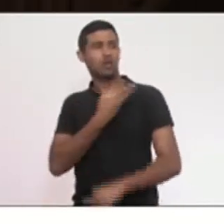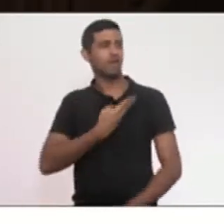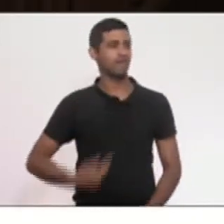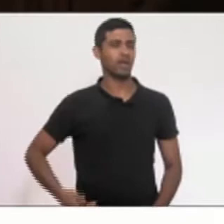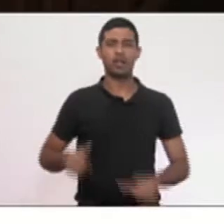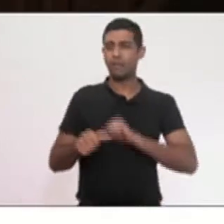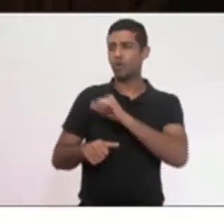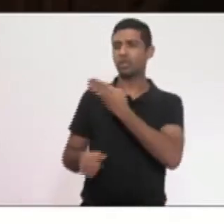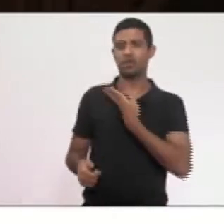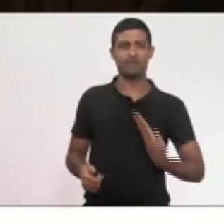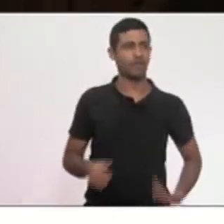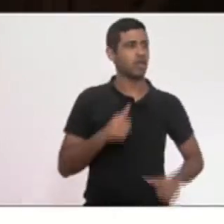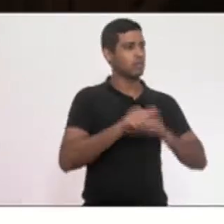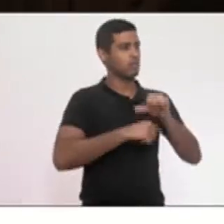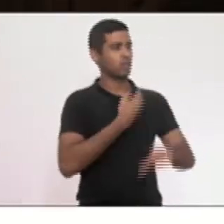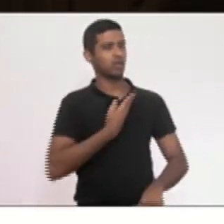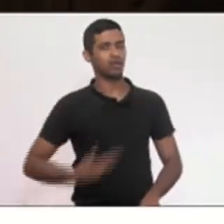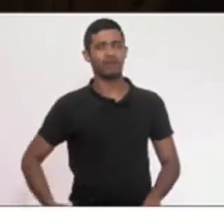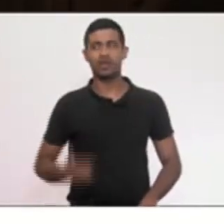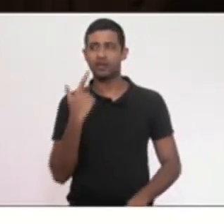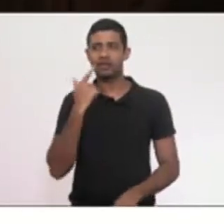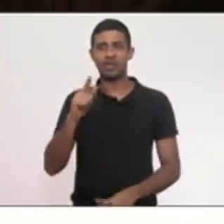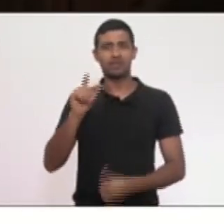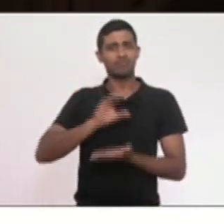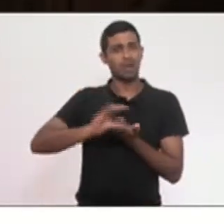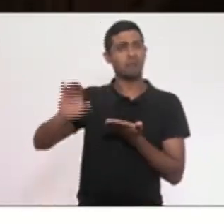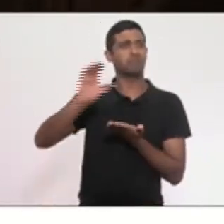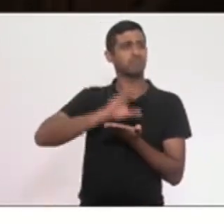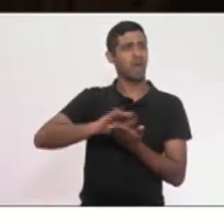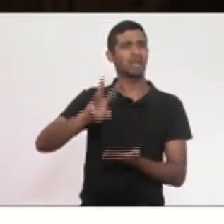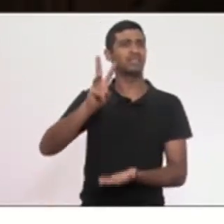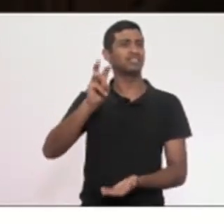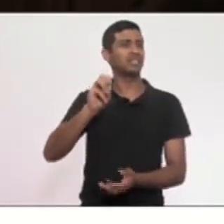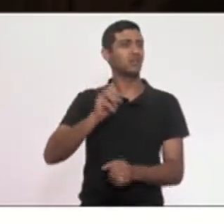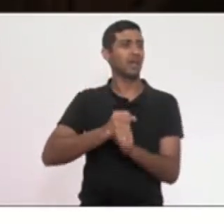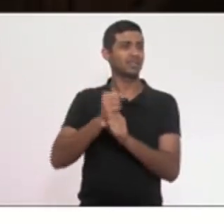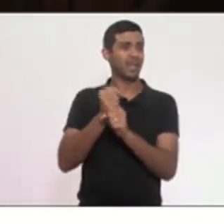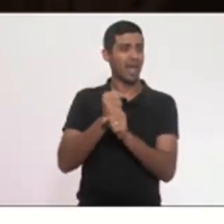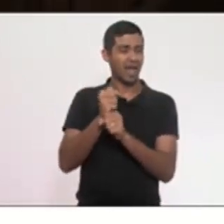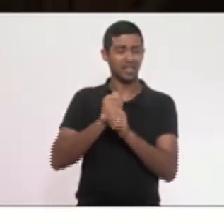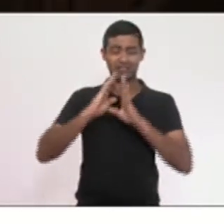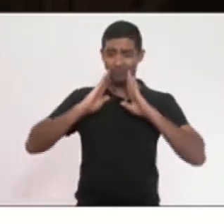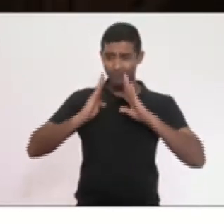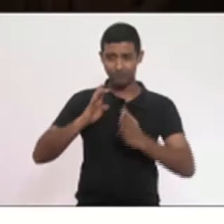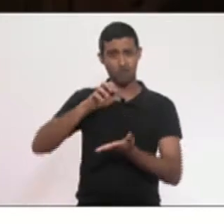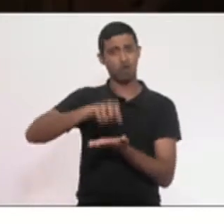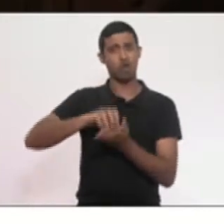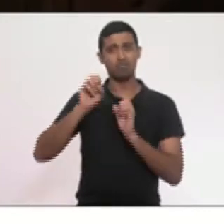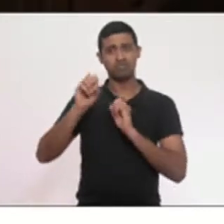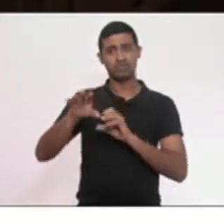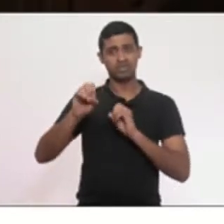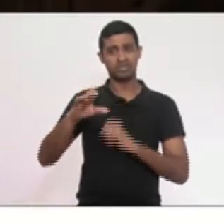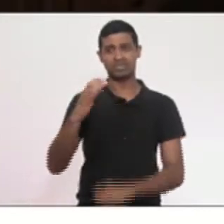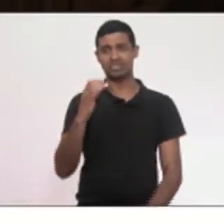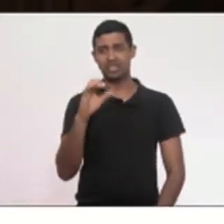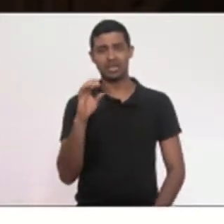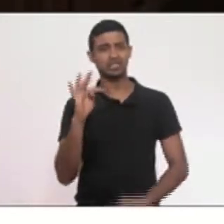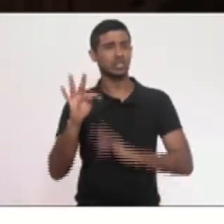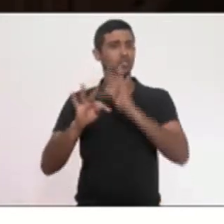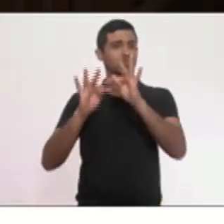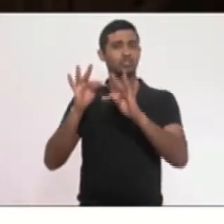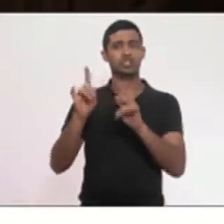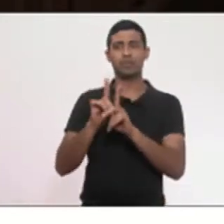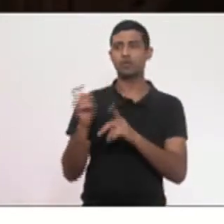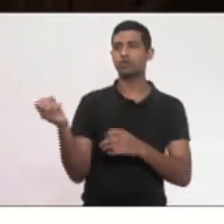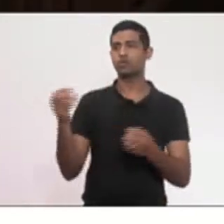passou 50 anos investindo sistematicamente em educação, ciência, tecnologia,